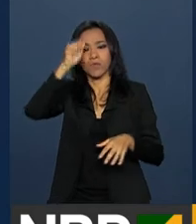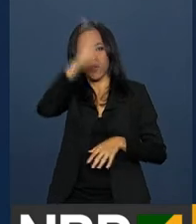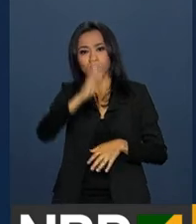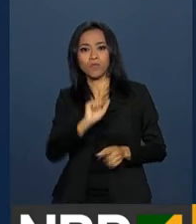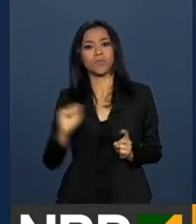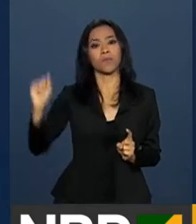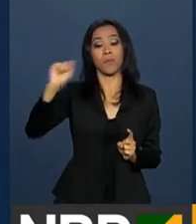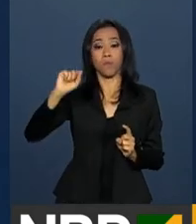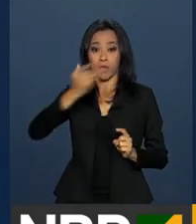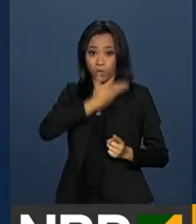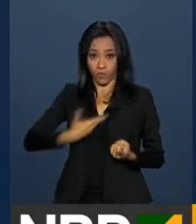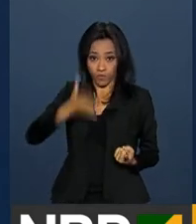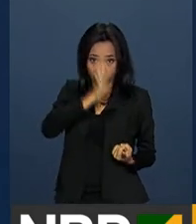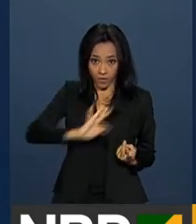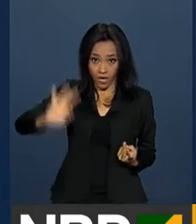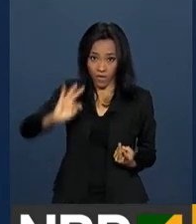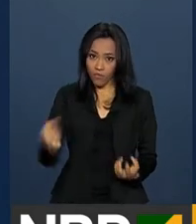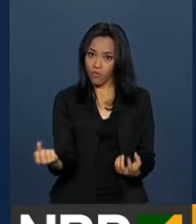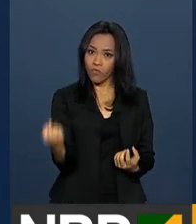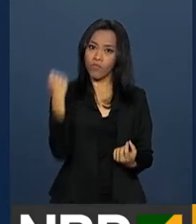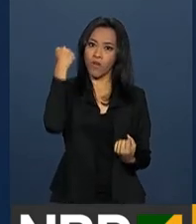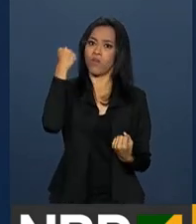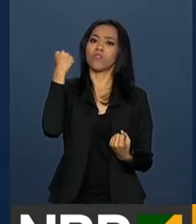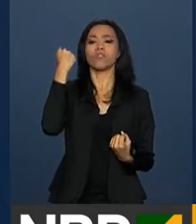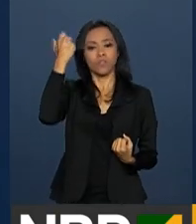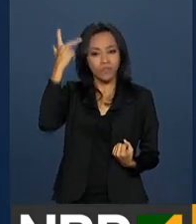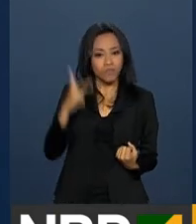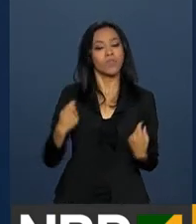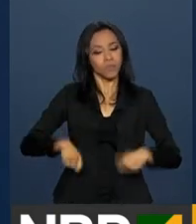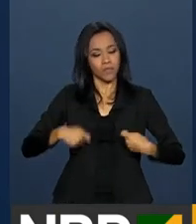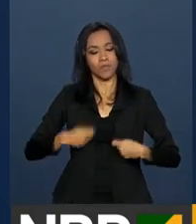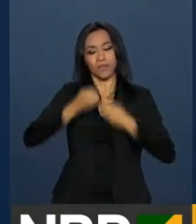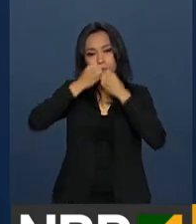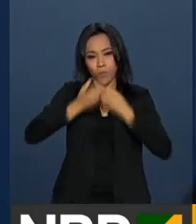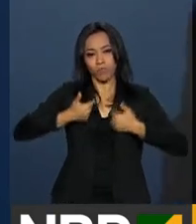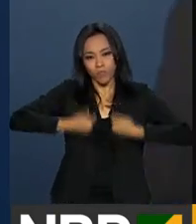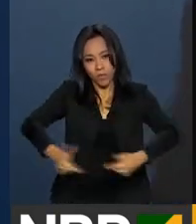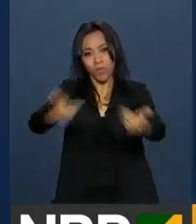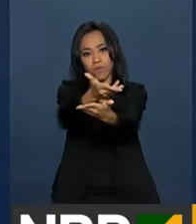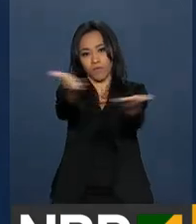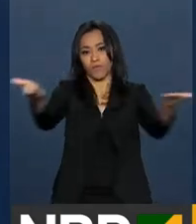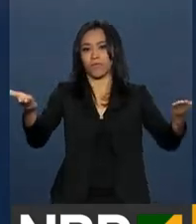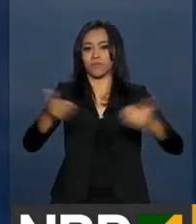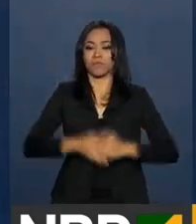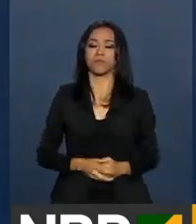para que a União seja forte como deve ser. Bom trabalho aos senhores.